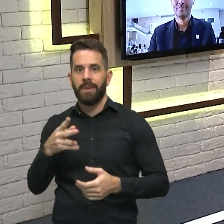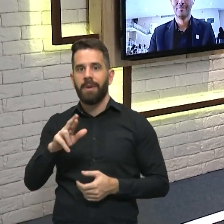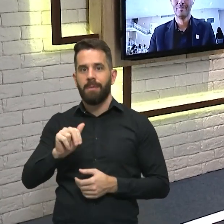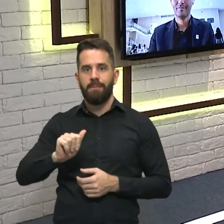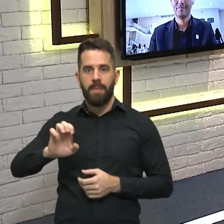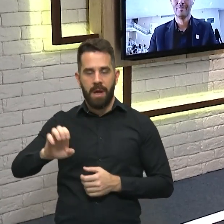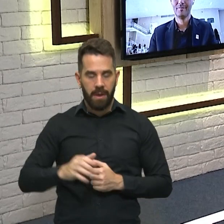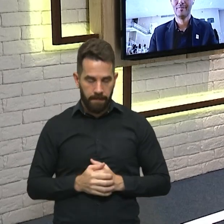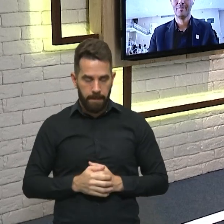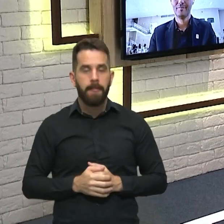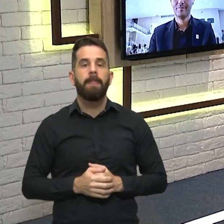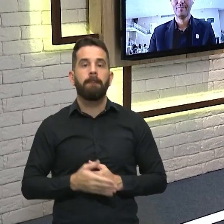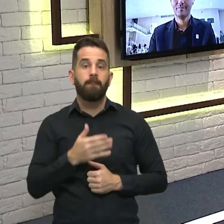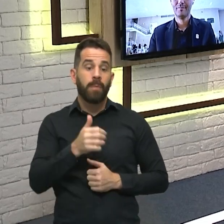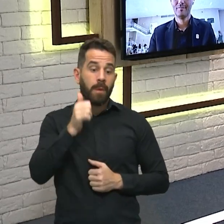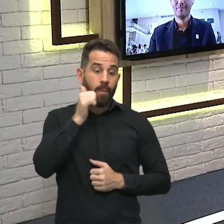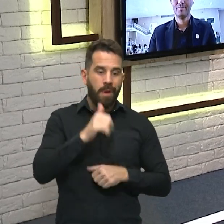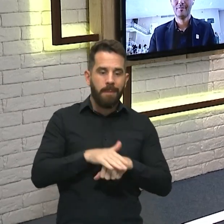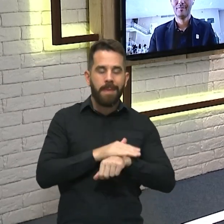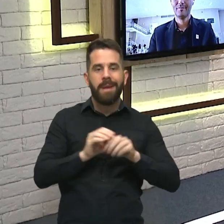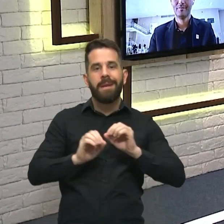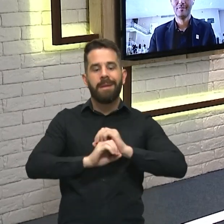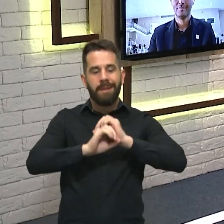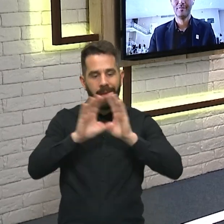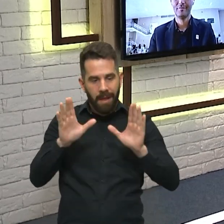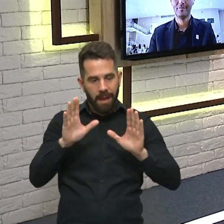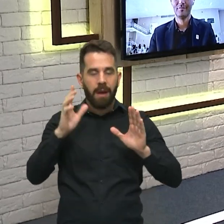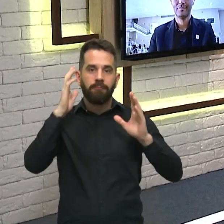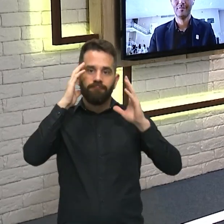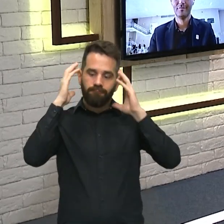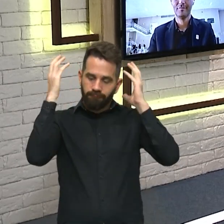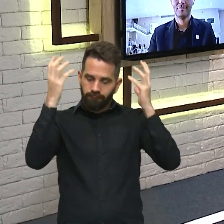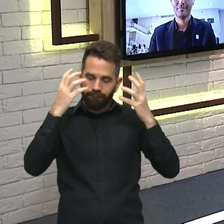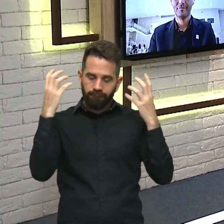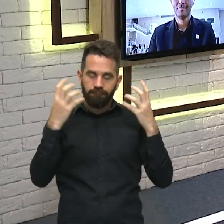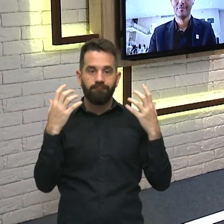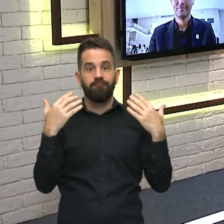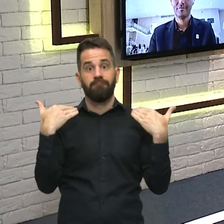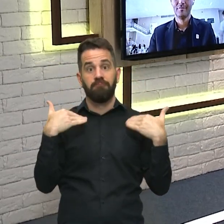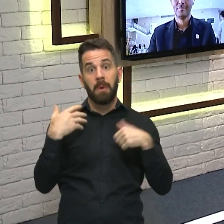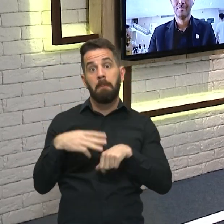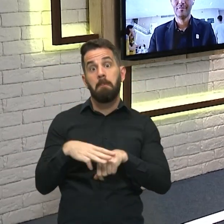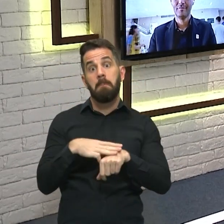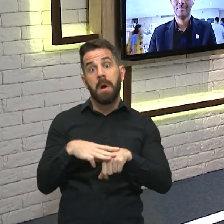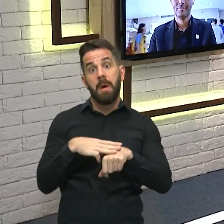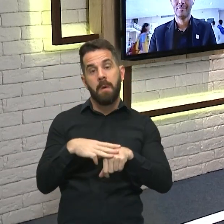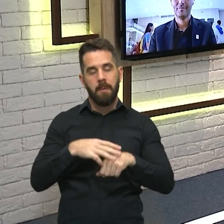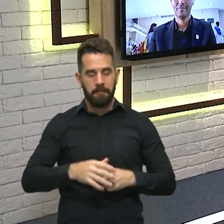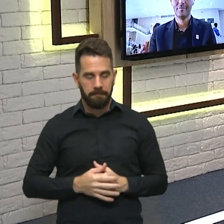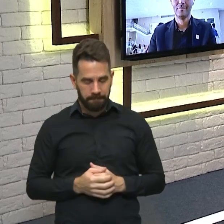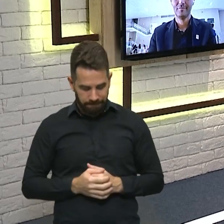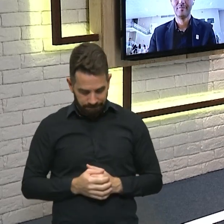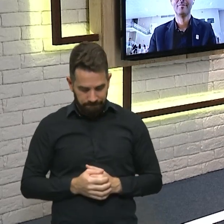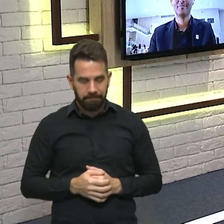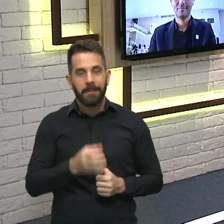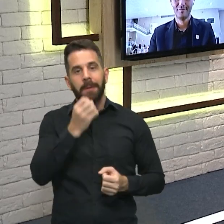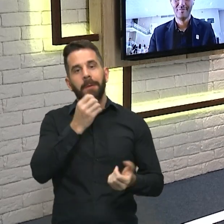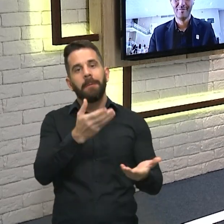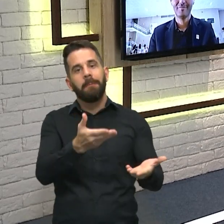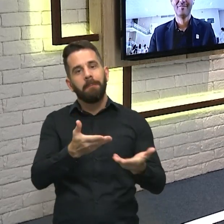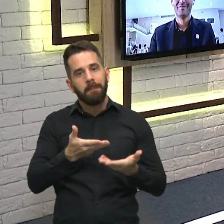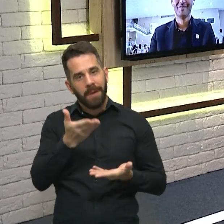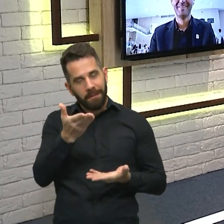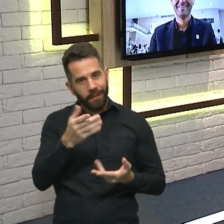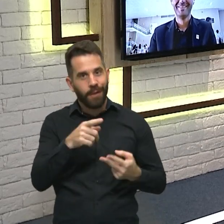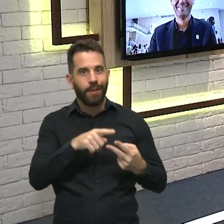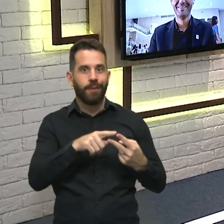pele clara, com olhos de cabelos castanhos. Os cabelos são ondulados e na altura dos ombros. Sejam muito bem-vindos, que bom tê-los aqui mais uma